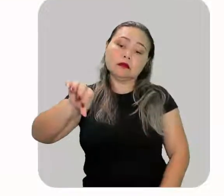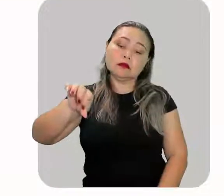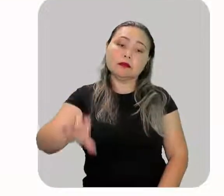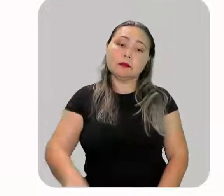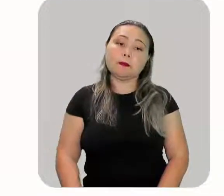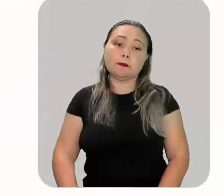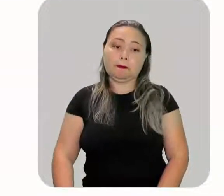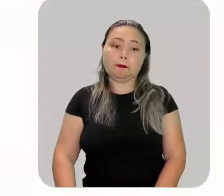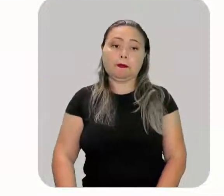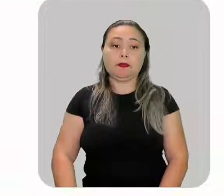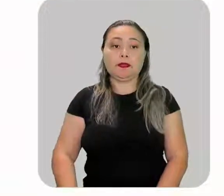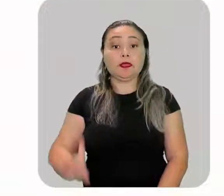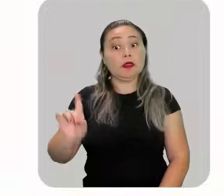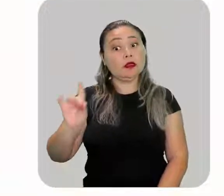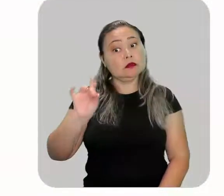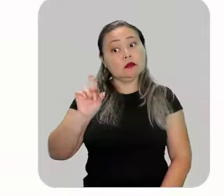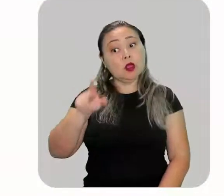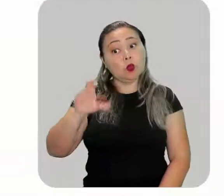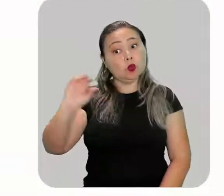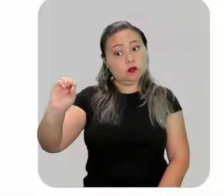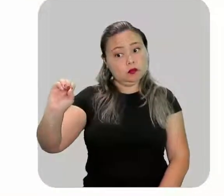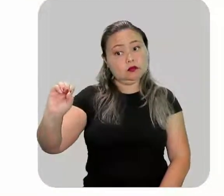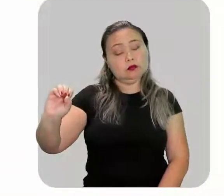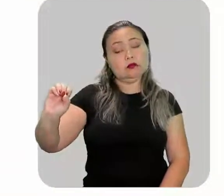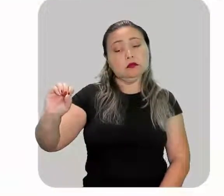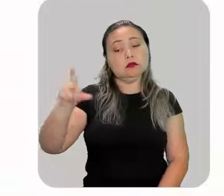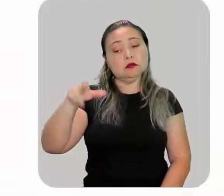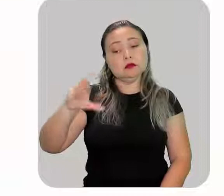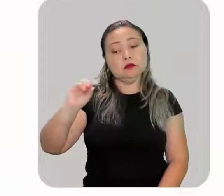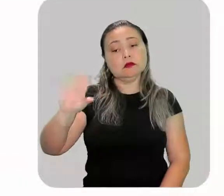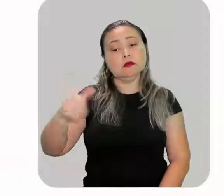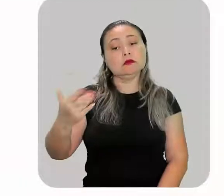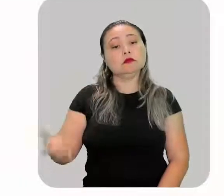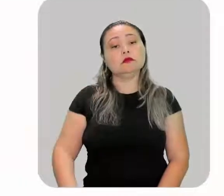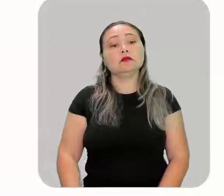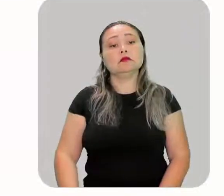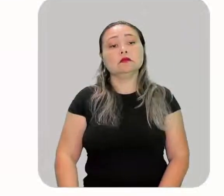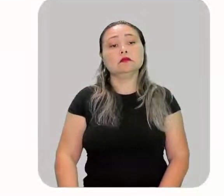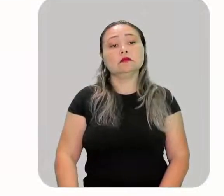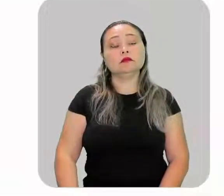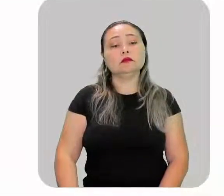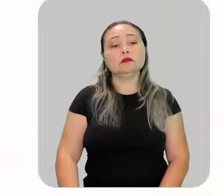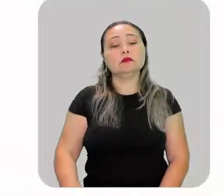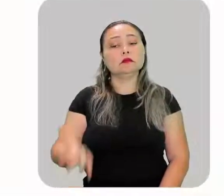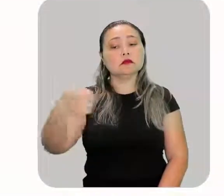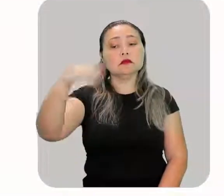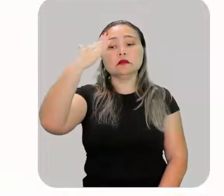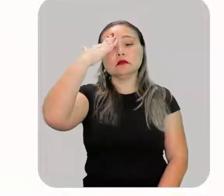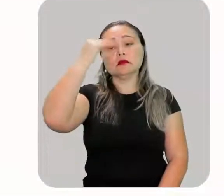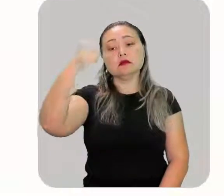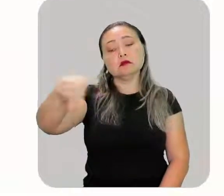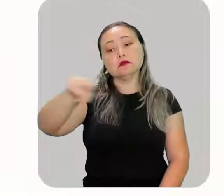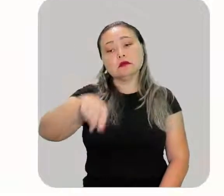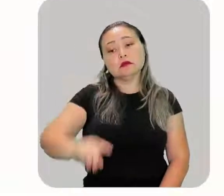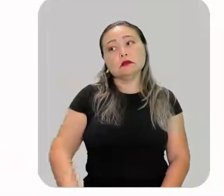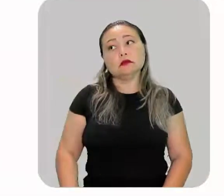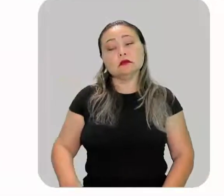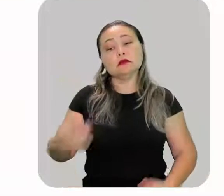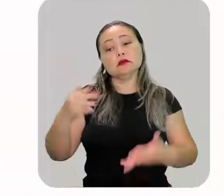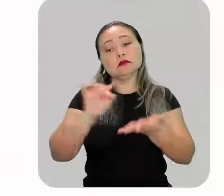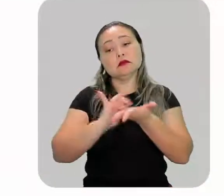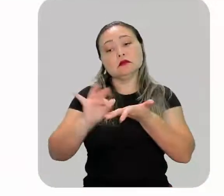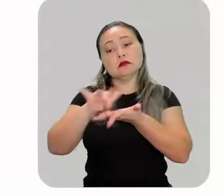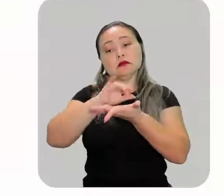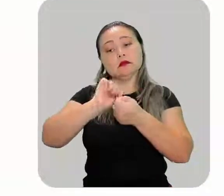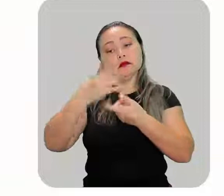menos 9. O número Tem que zerar, tem que dar 0. ao quadrado menos 9. Acho que eles já sabem, né, professor Maurício? Máquina de